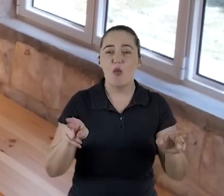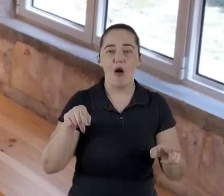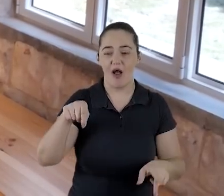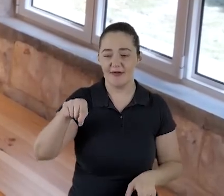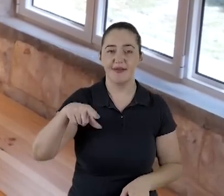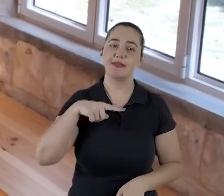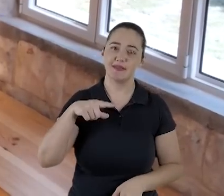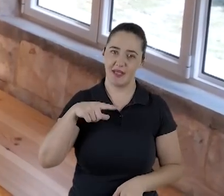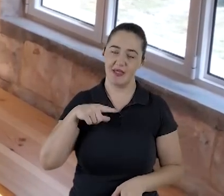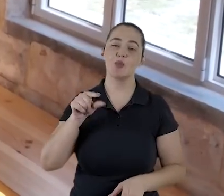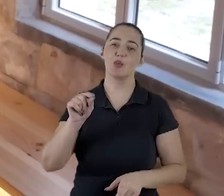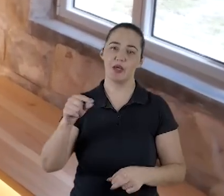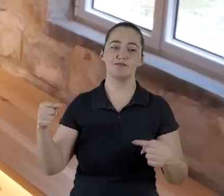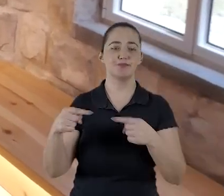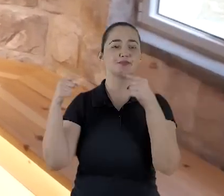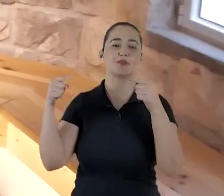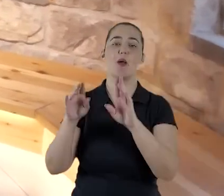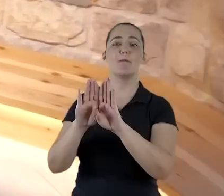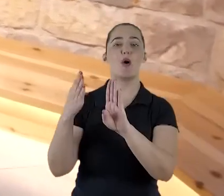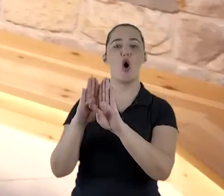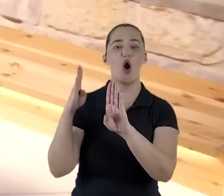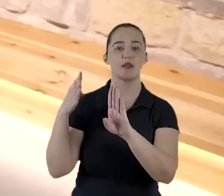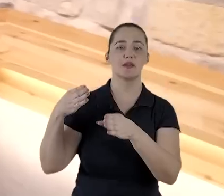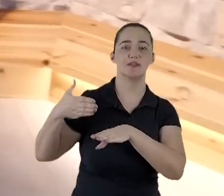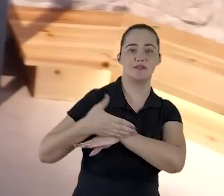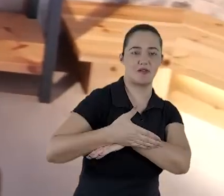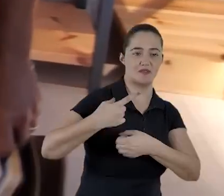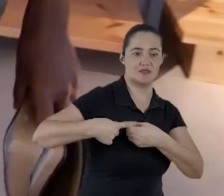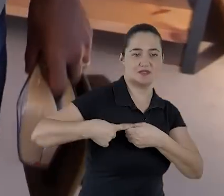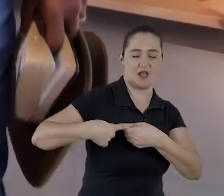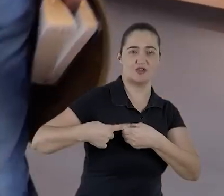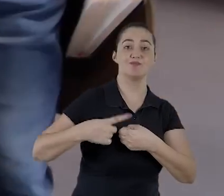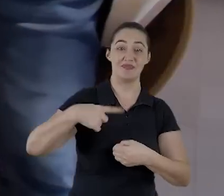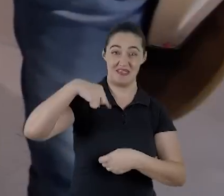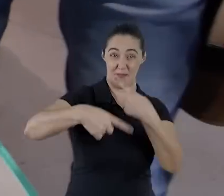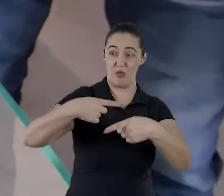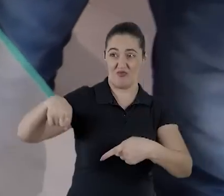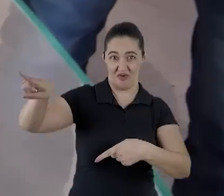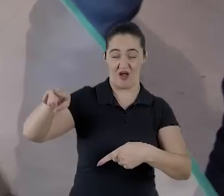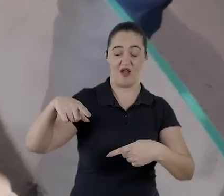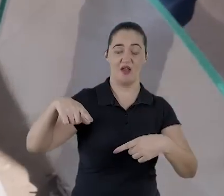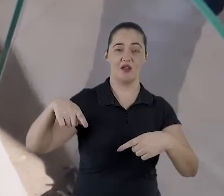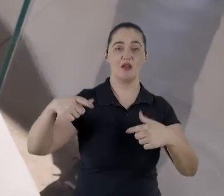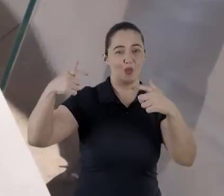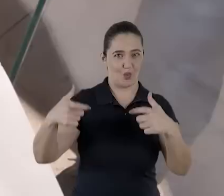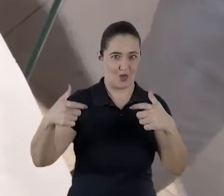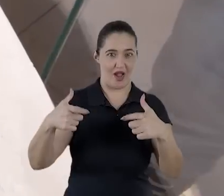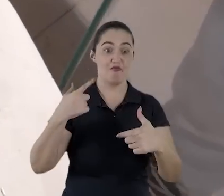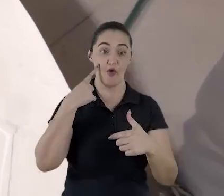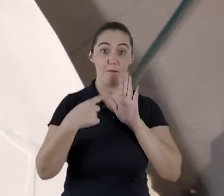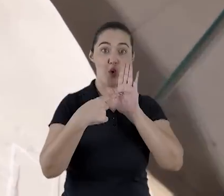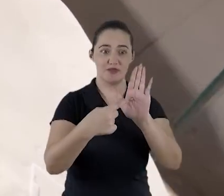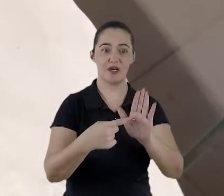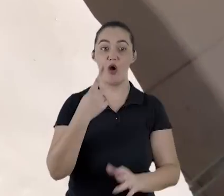Esses estilos estão exatamente aqui no que concerne à porta da cidade. Nós vamos conhecer dentro do sítio